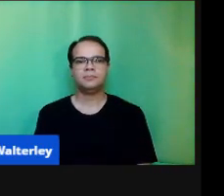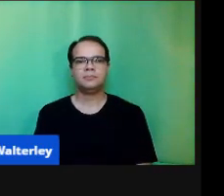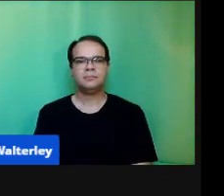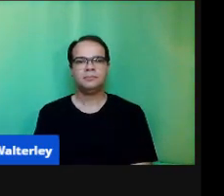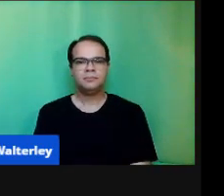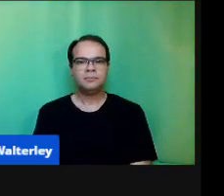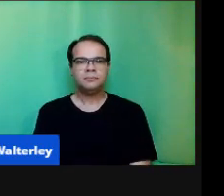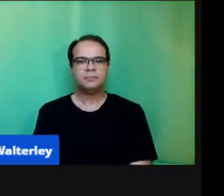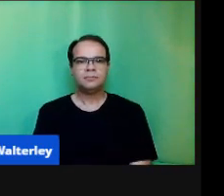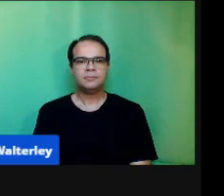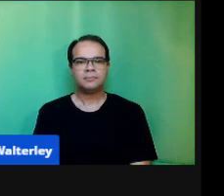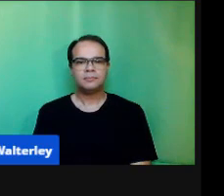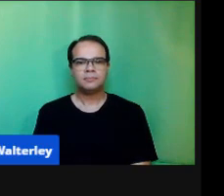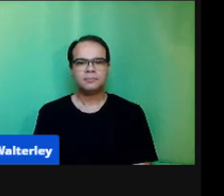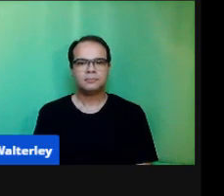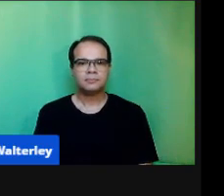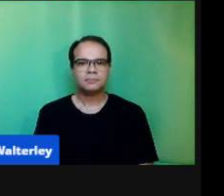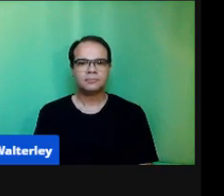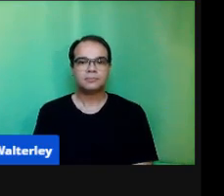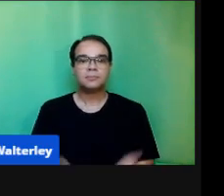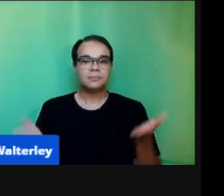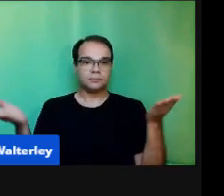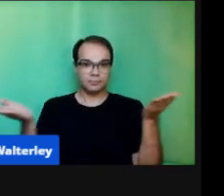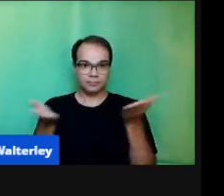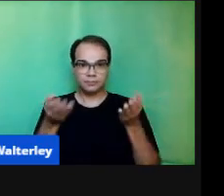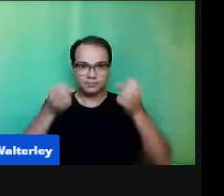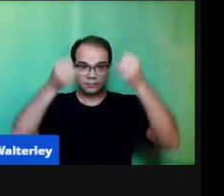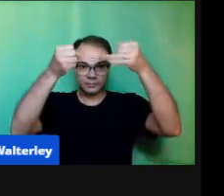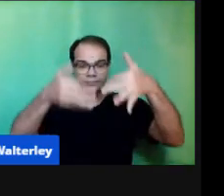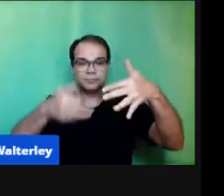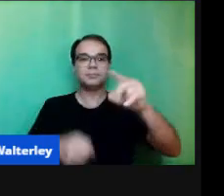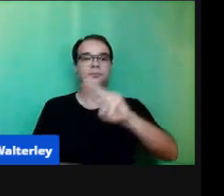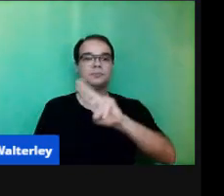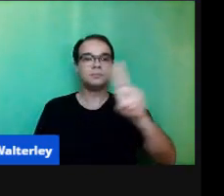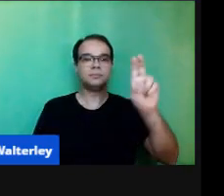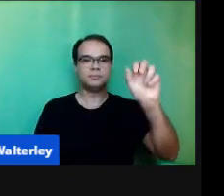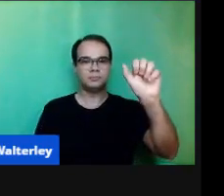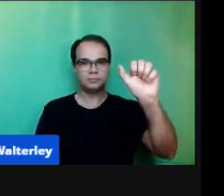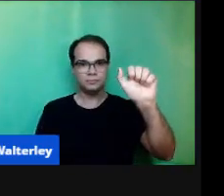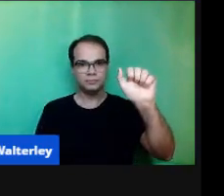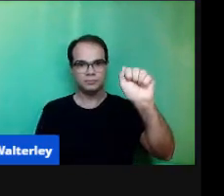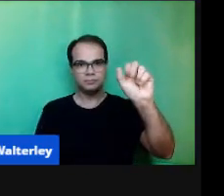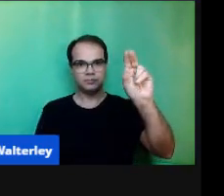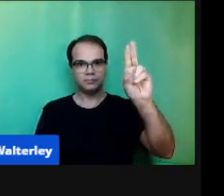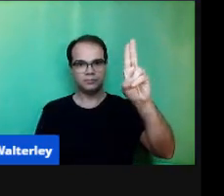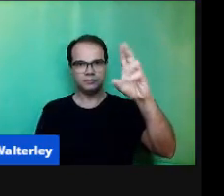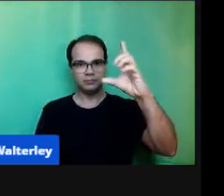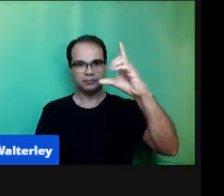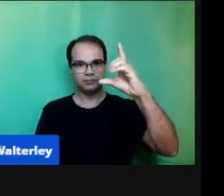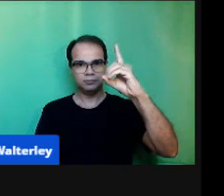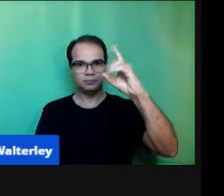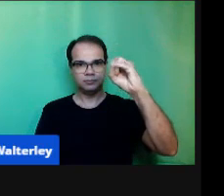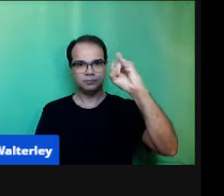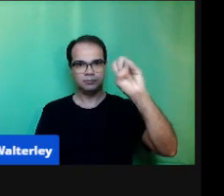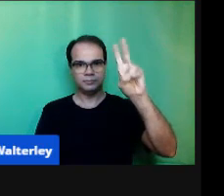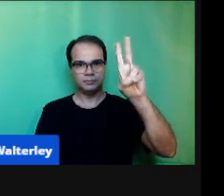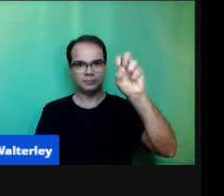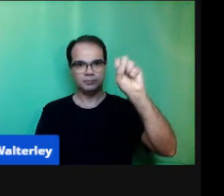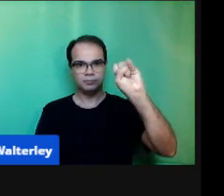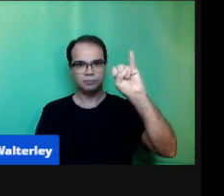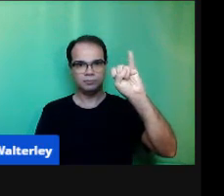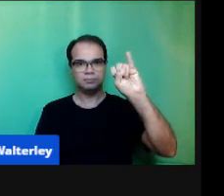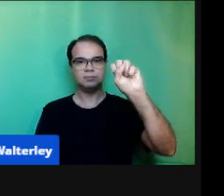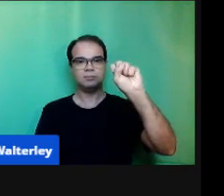Agora a gente vai entrar na questão do audiovisual amador e a gramática do audiovisual. Eu, quando fiz meu